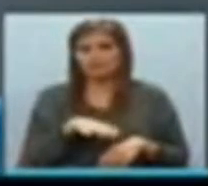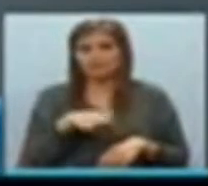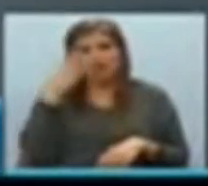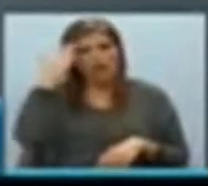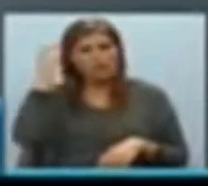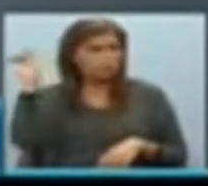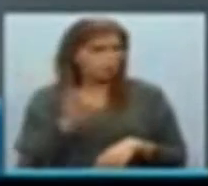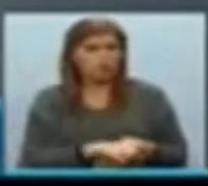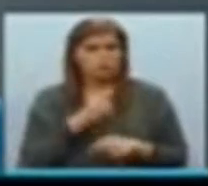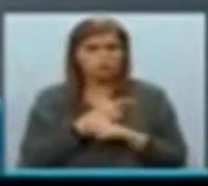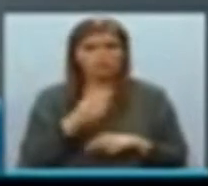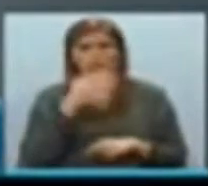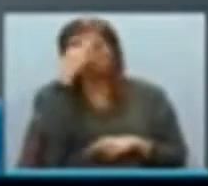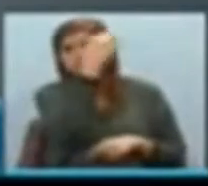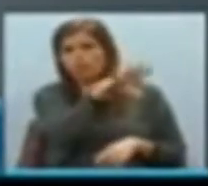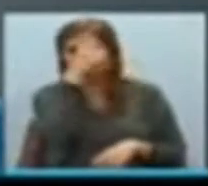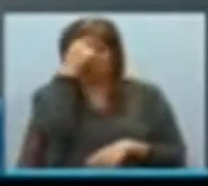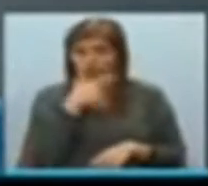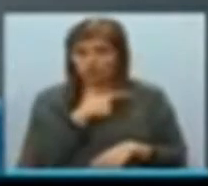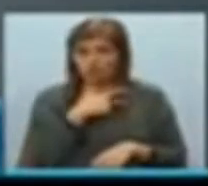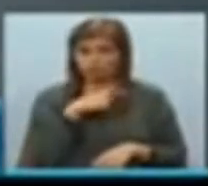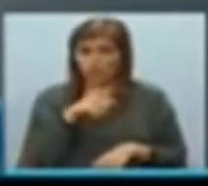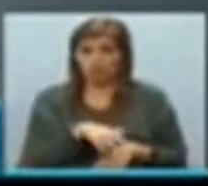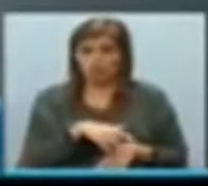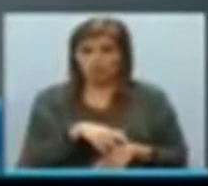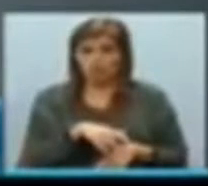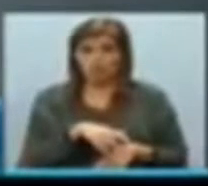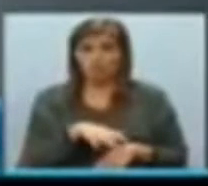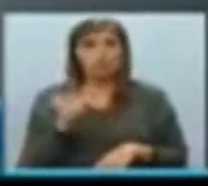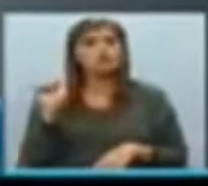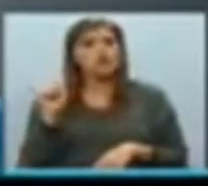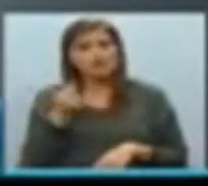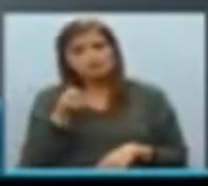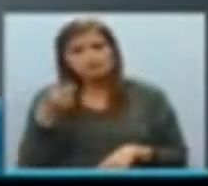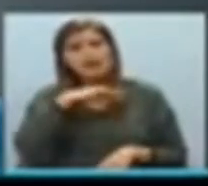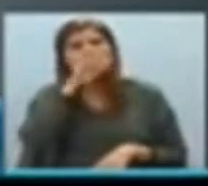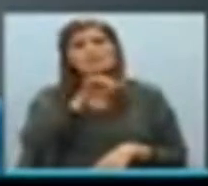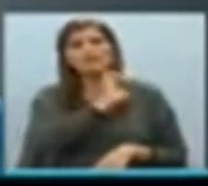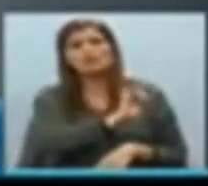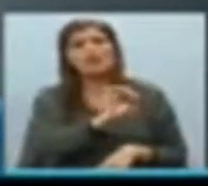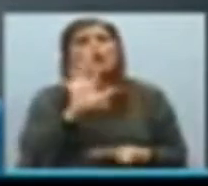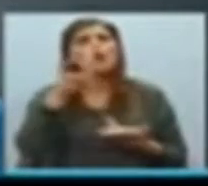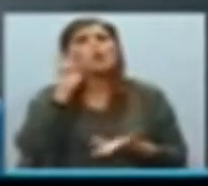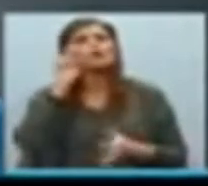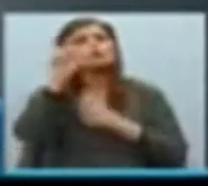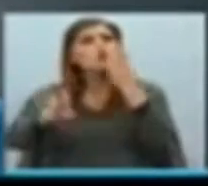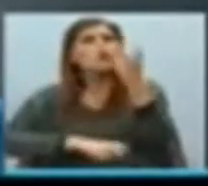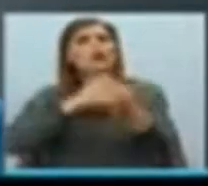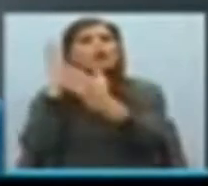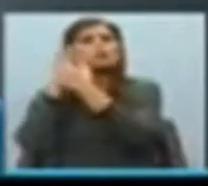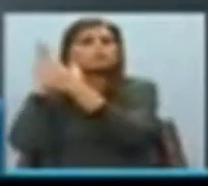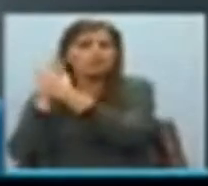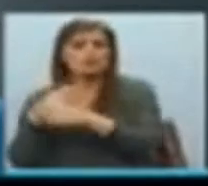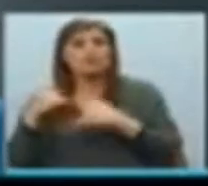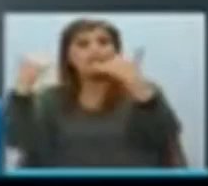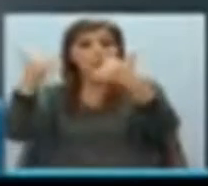pior porque ele foi ignorada pela história de portugal inclusive os netos e ea família quando eles procuraram o processo depois de 74